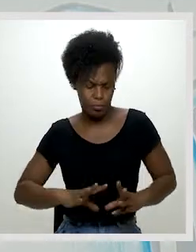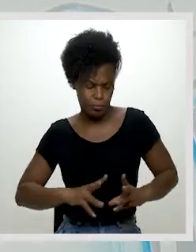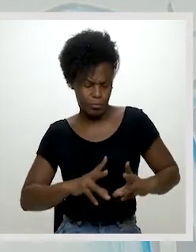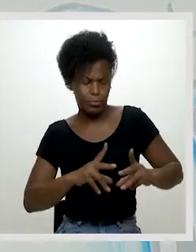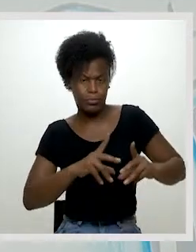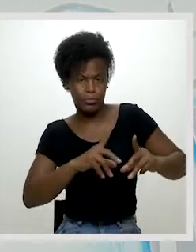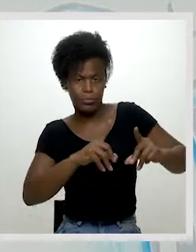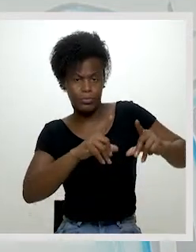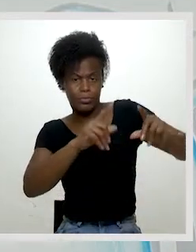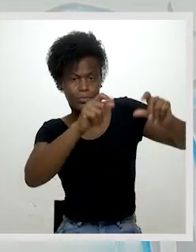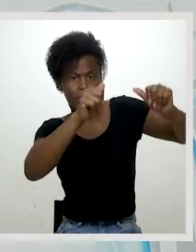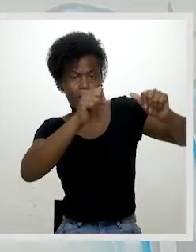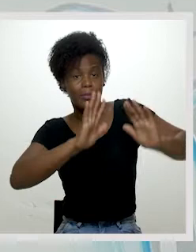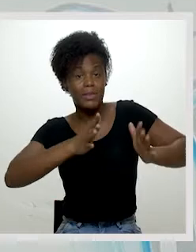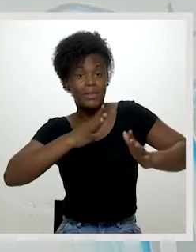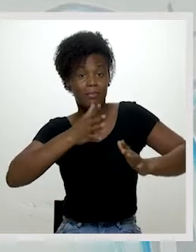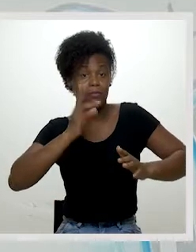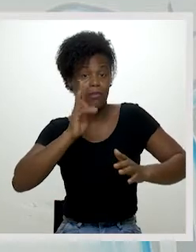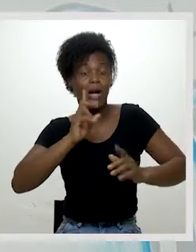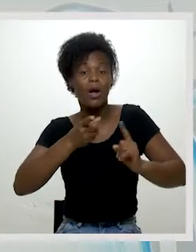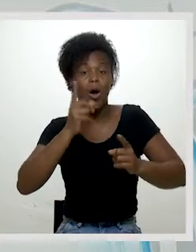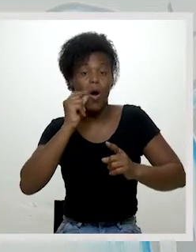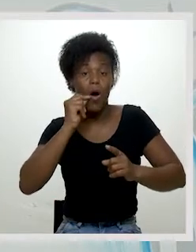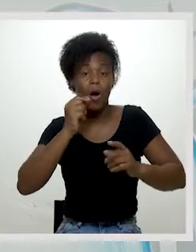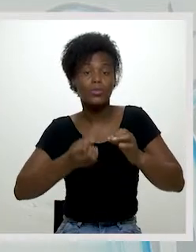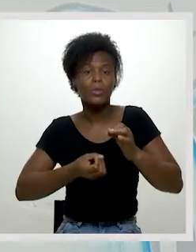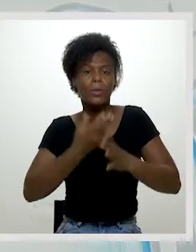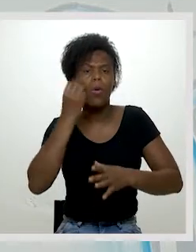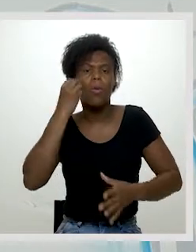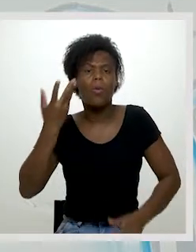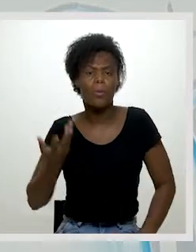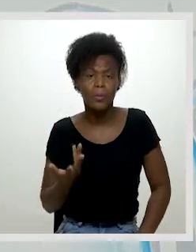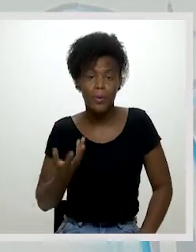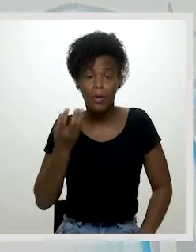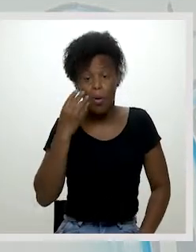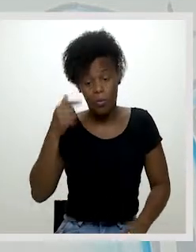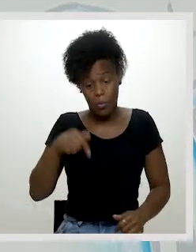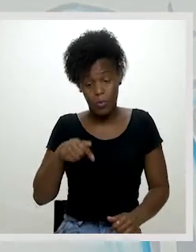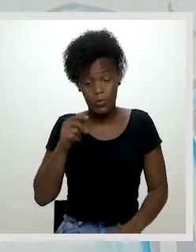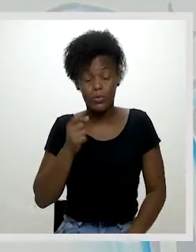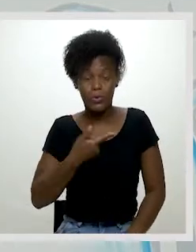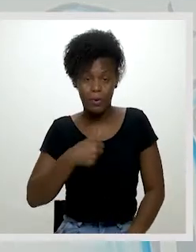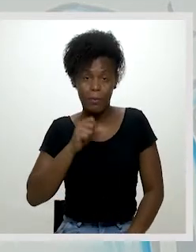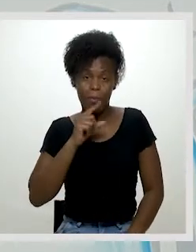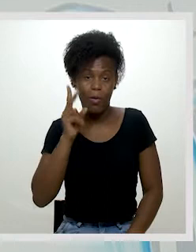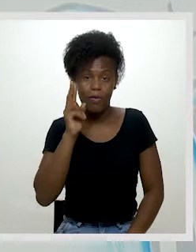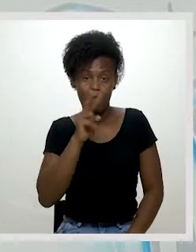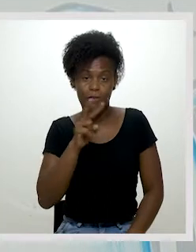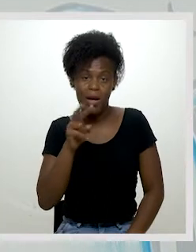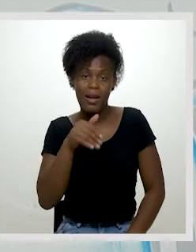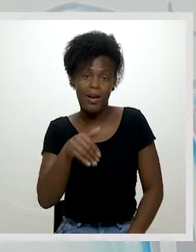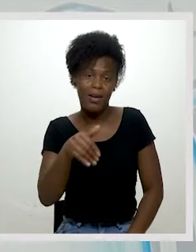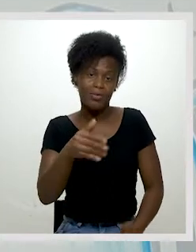evolução, né? Se vamos dizer que o homem apareceu como conhecemos hoje, mas nós podemos ver, através